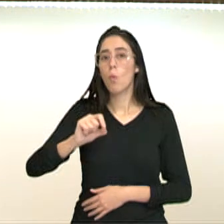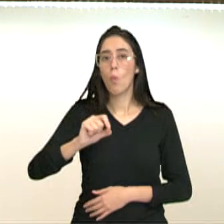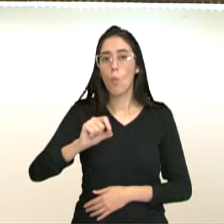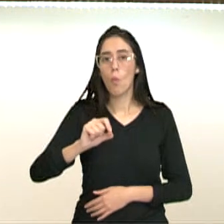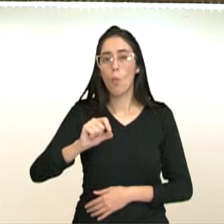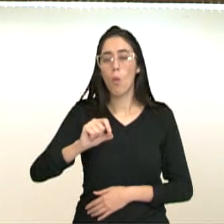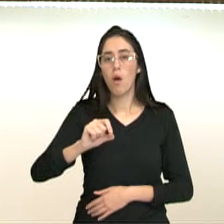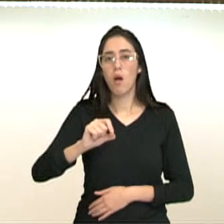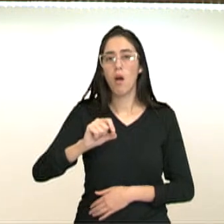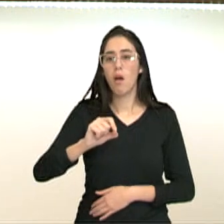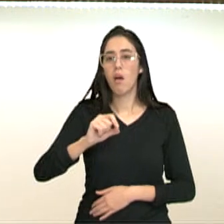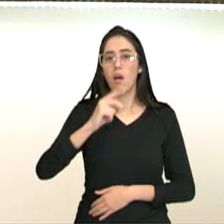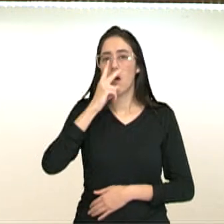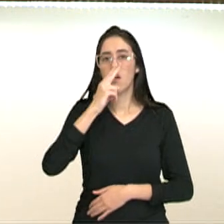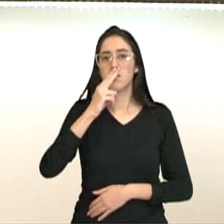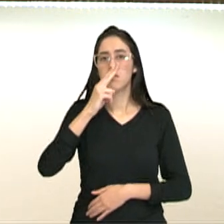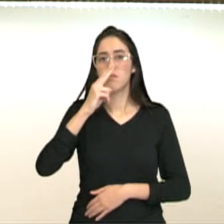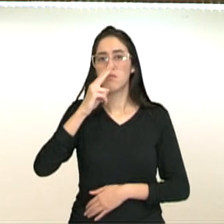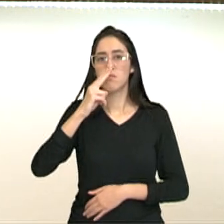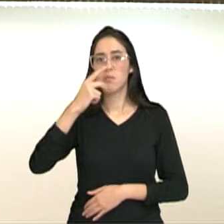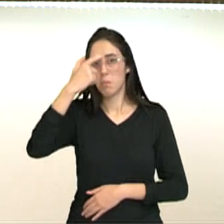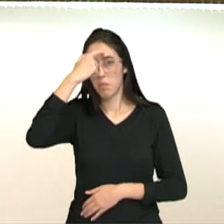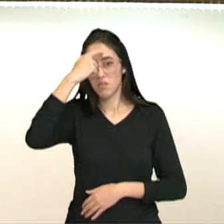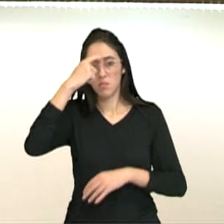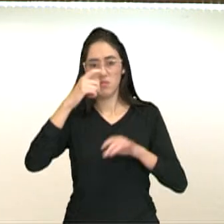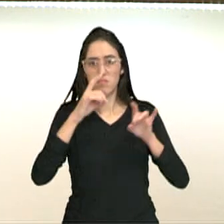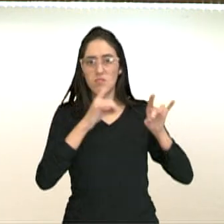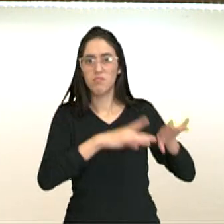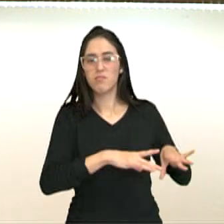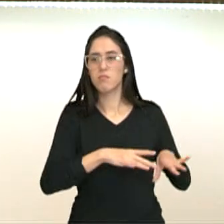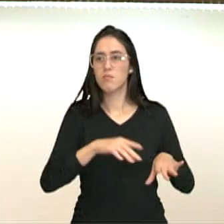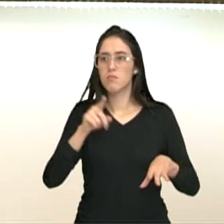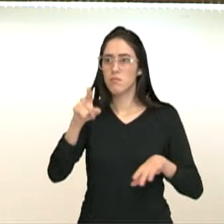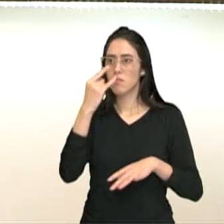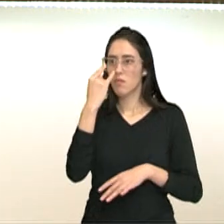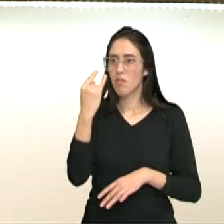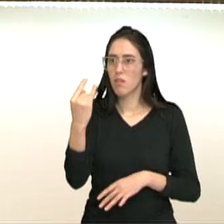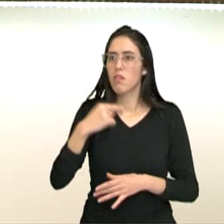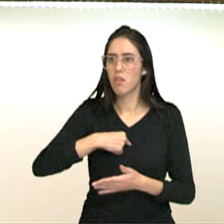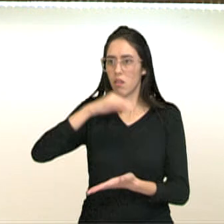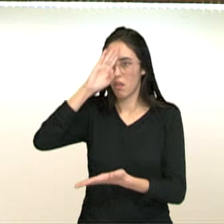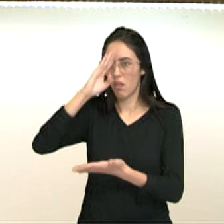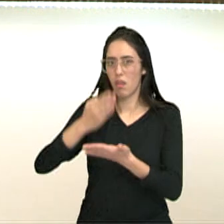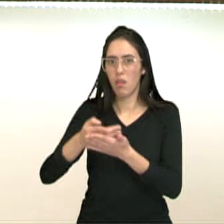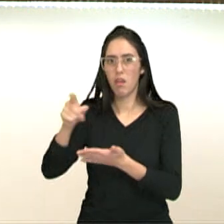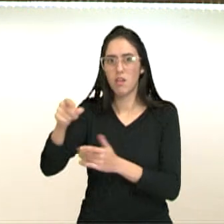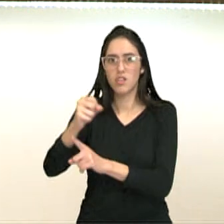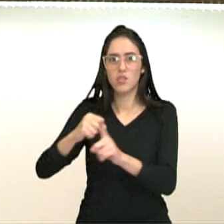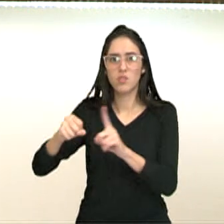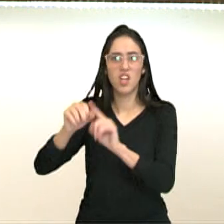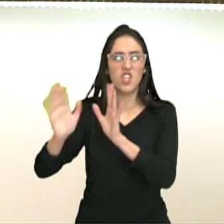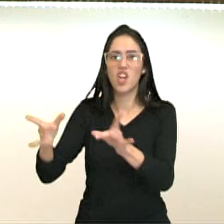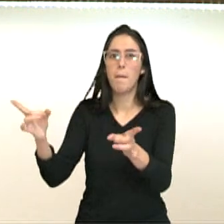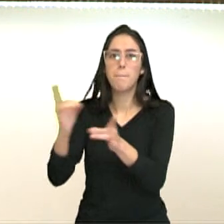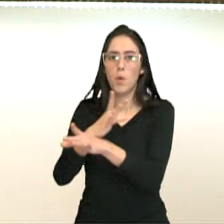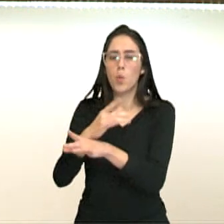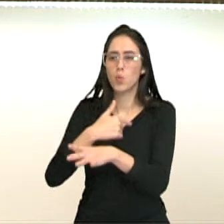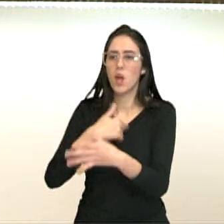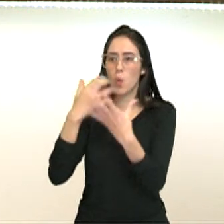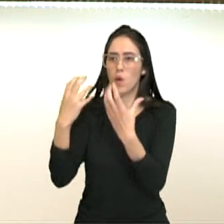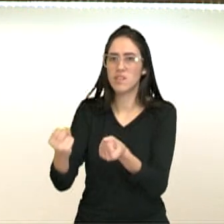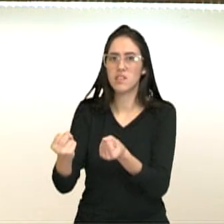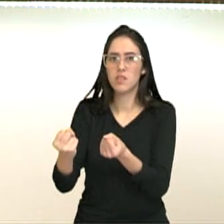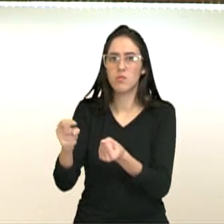sendo tomada de mim na medida em que eu vivo numa sociedade em que já está tudo pronto para eu pensar